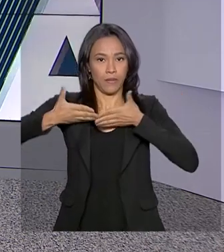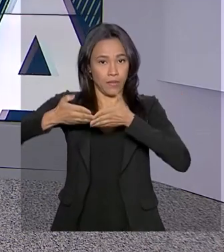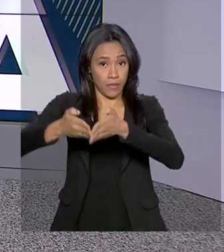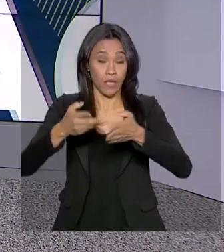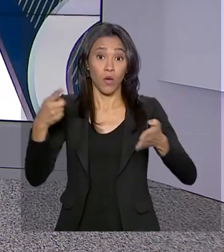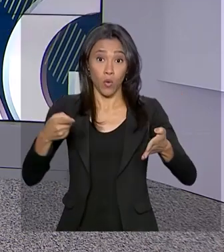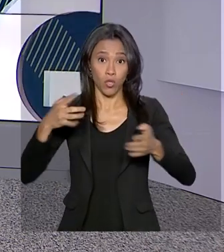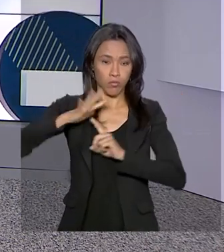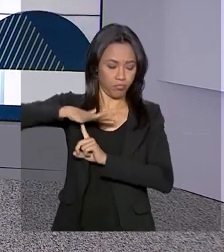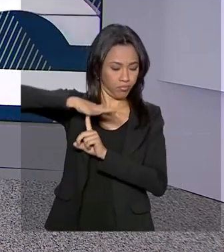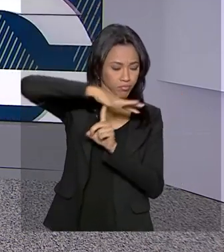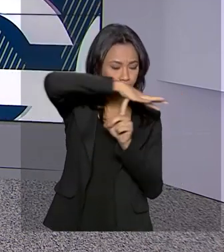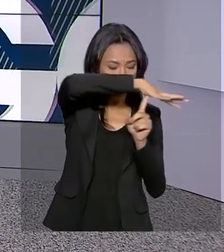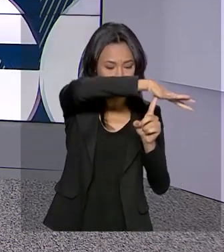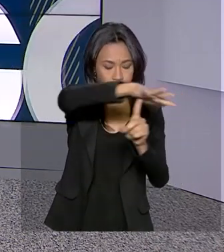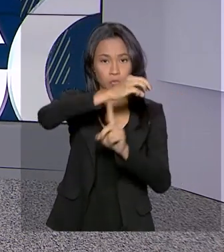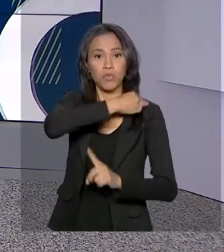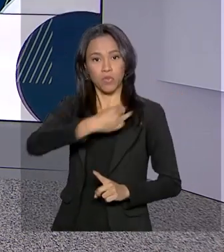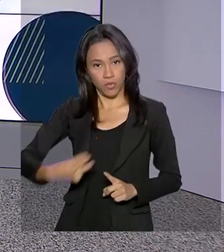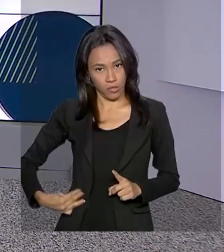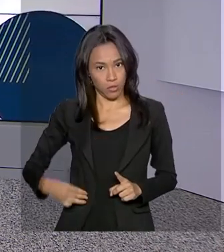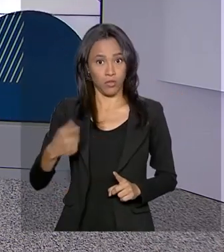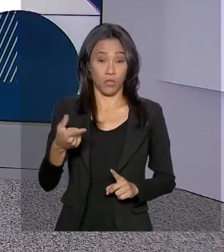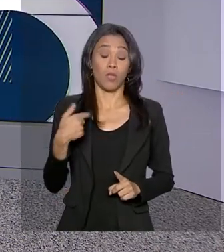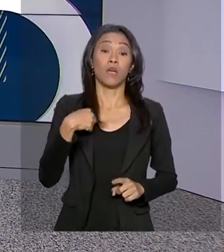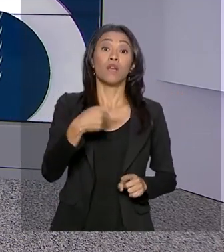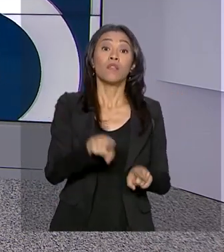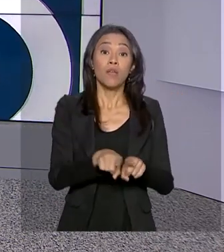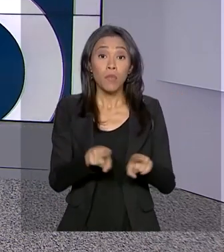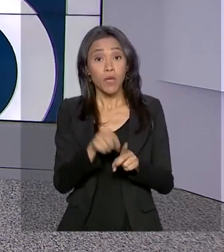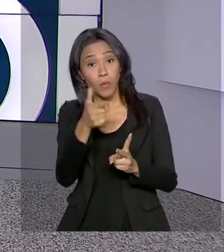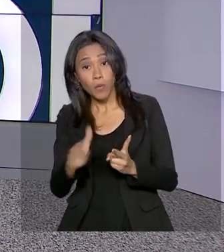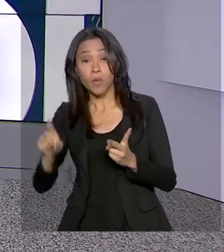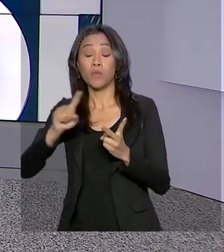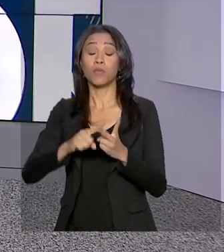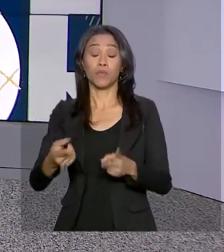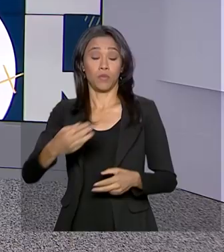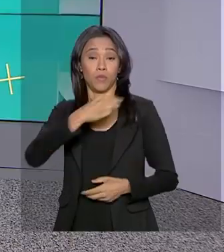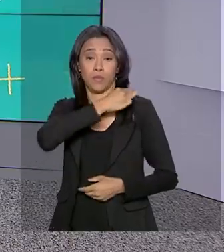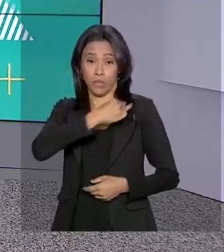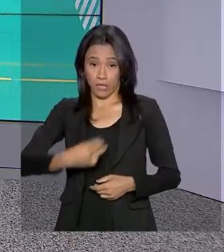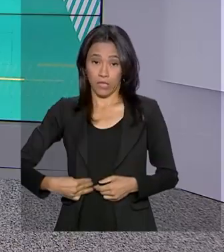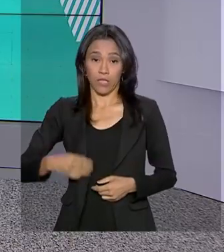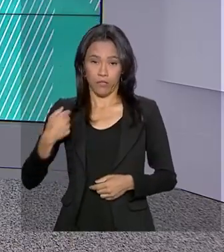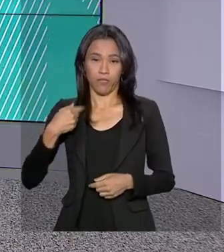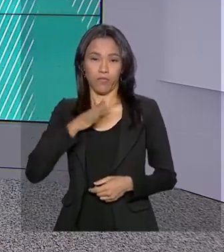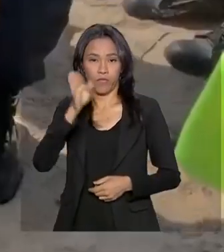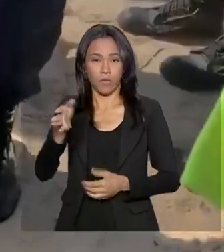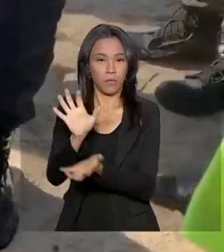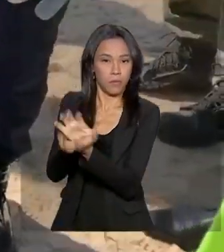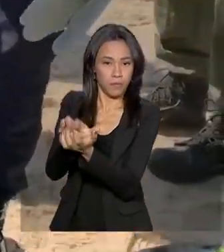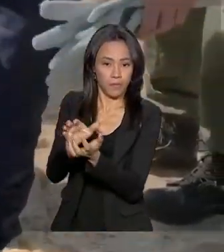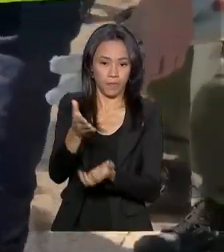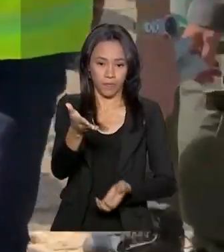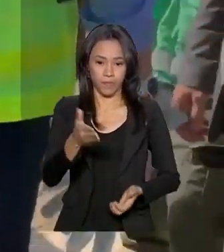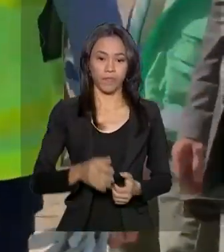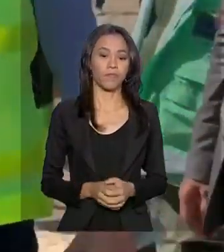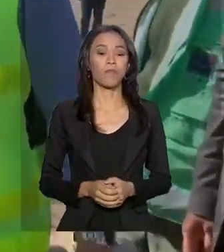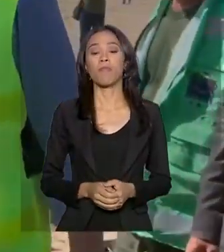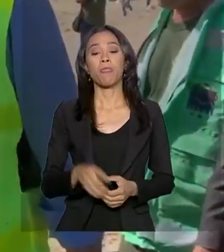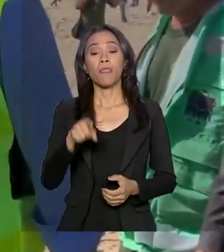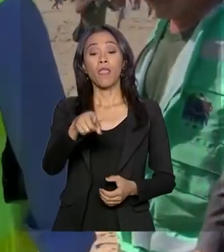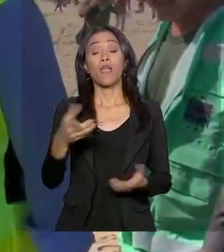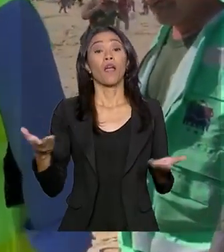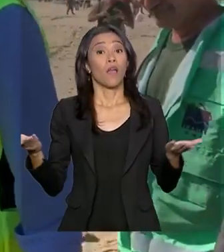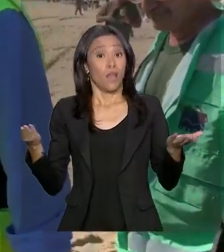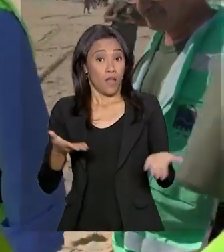atingidas pelo óleo em Recife e em Salvador. O ministro do Meio Ambiente também esteve em Pernambuco. Nesta